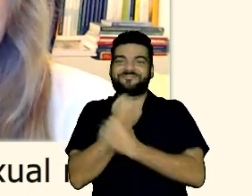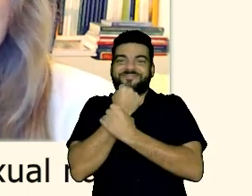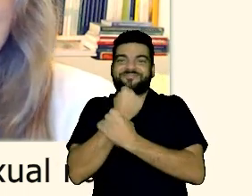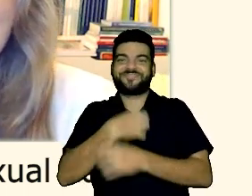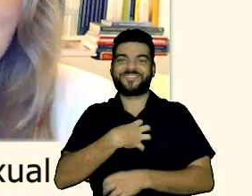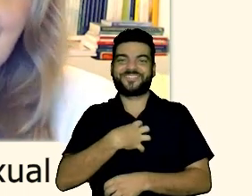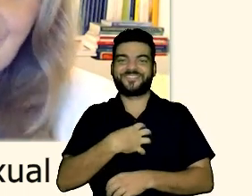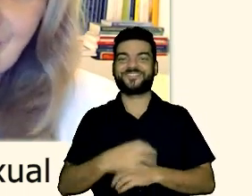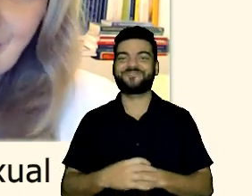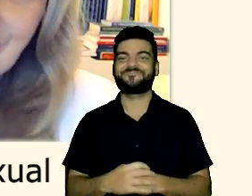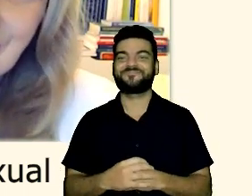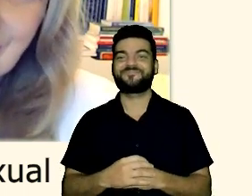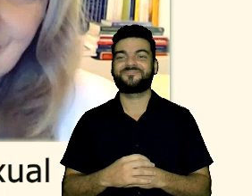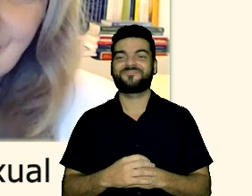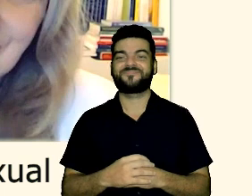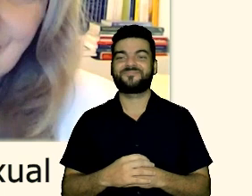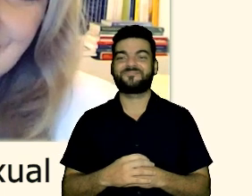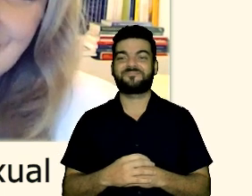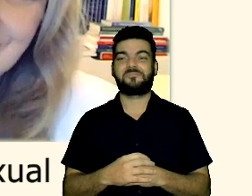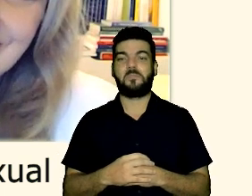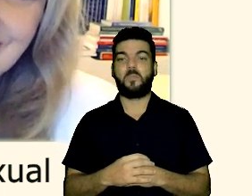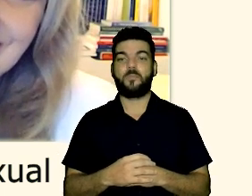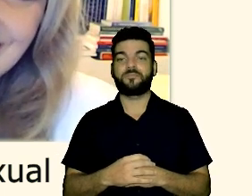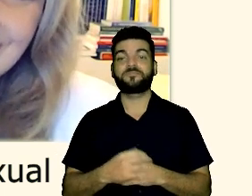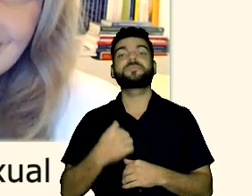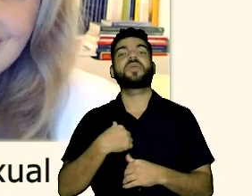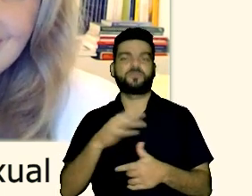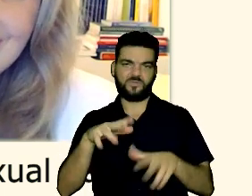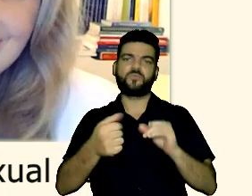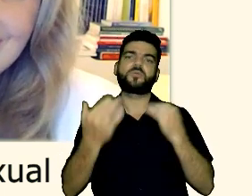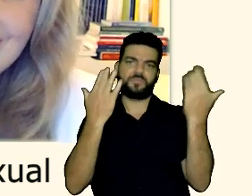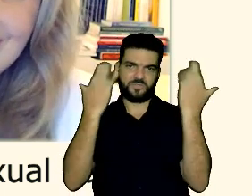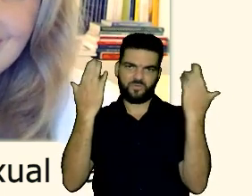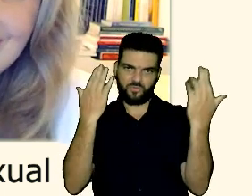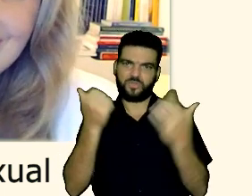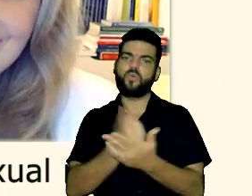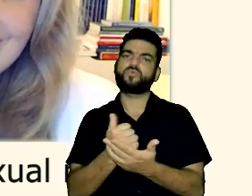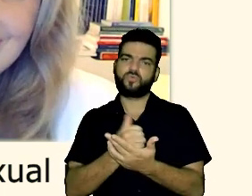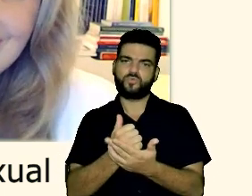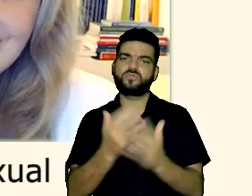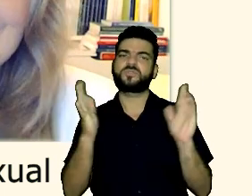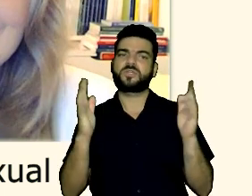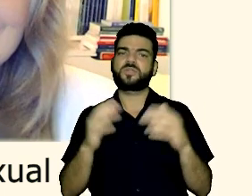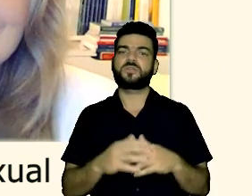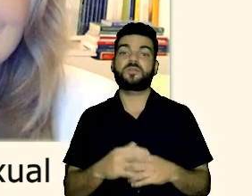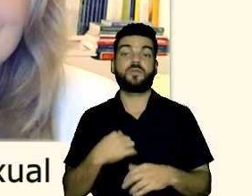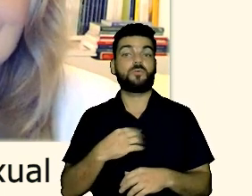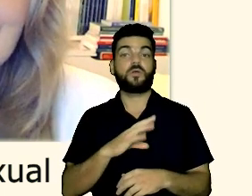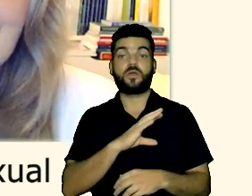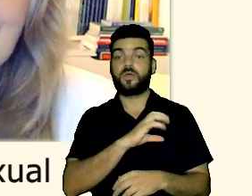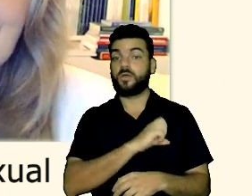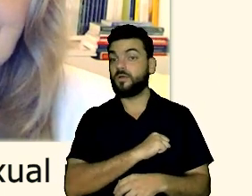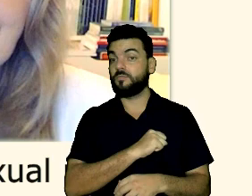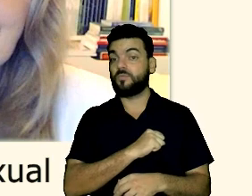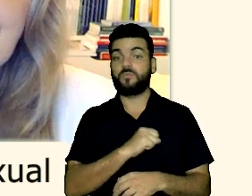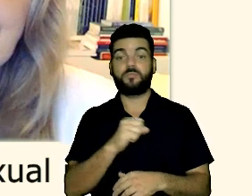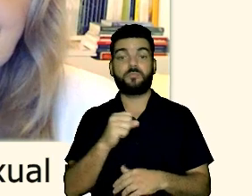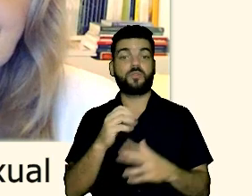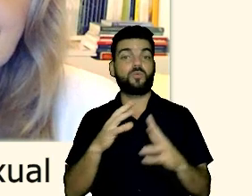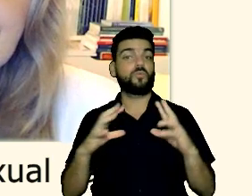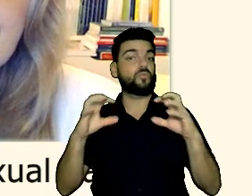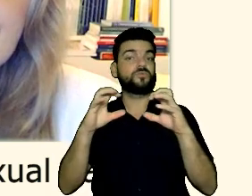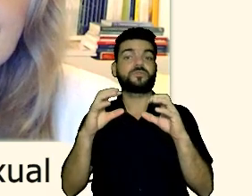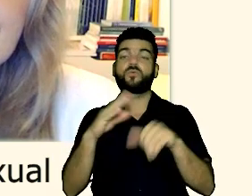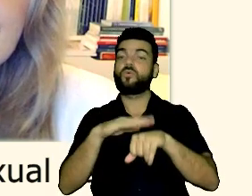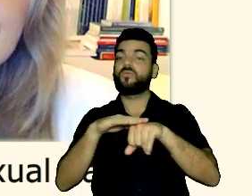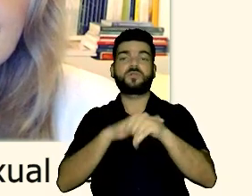porque me traz segurança, né? E sou psicóloga e mediadora já há alguns anos,